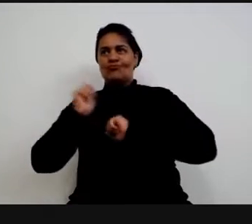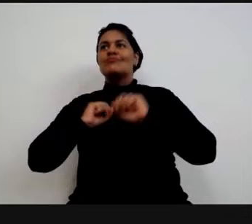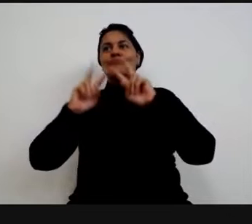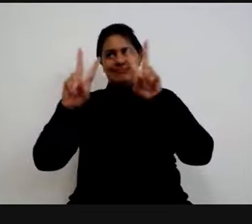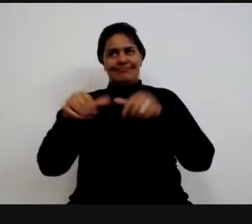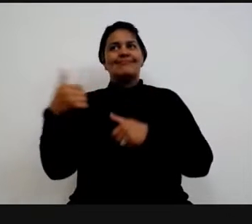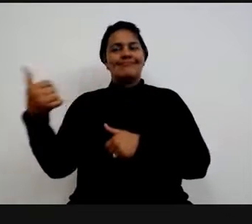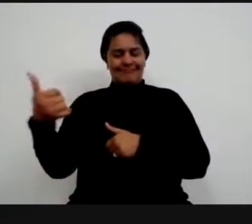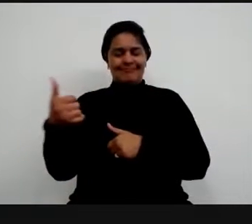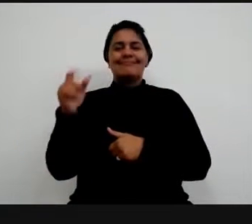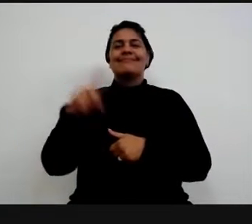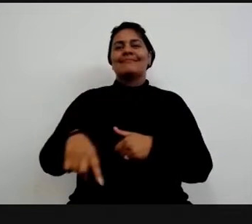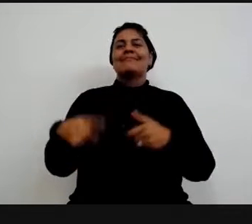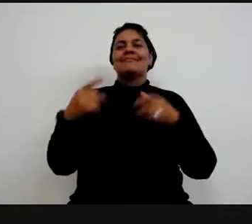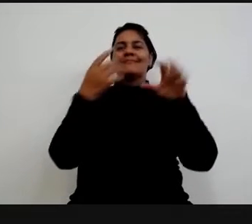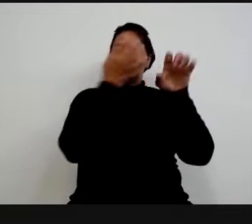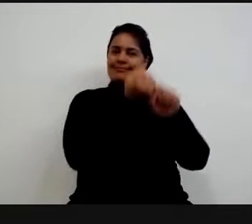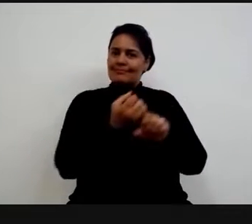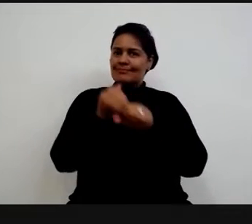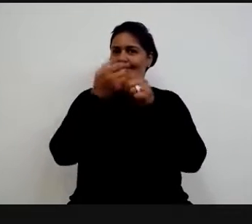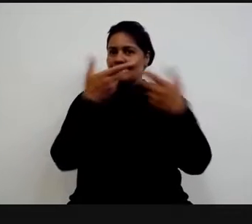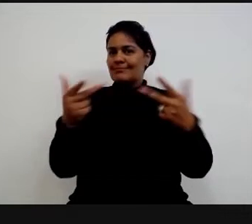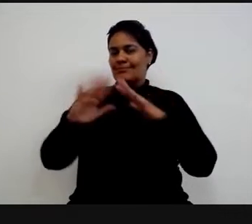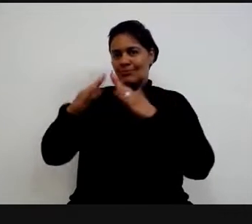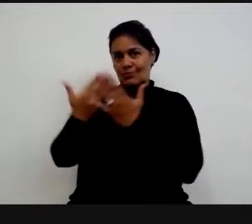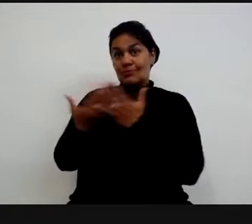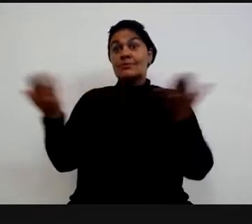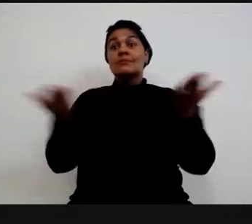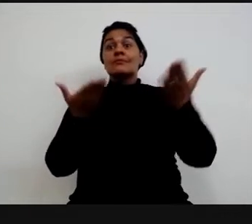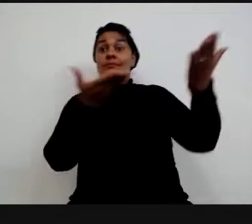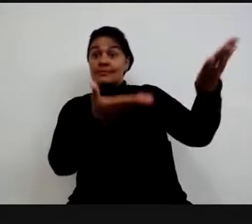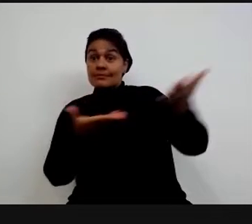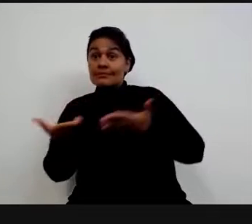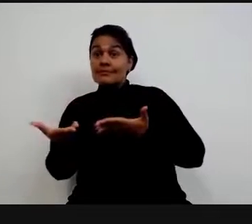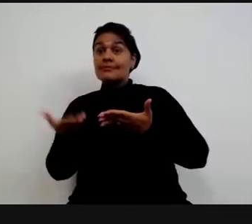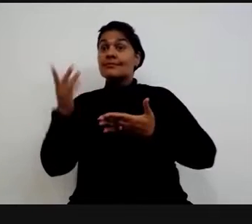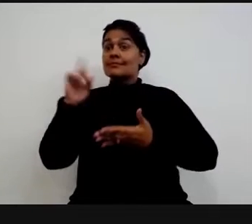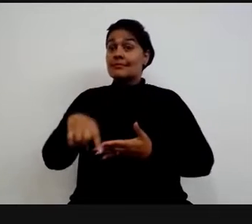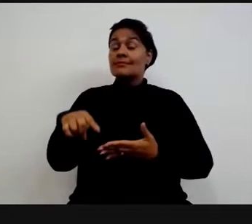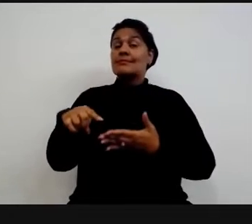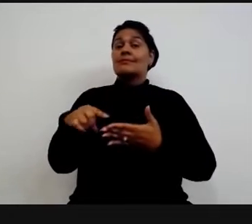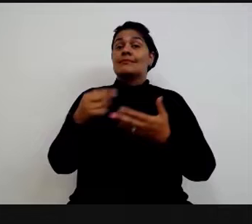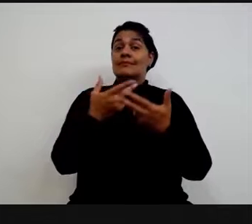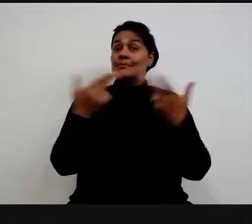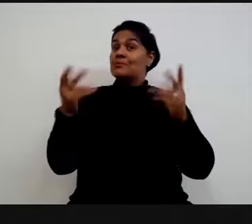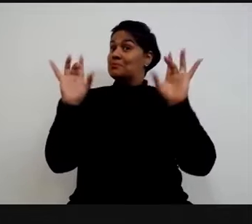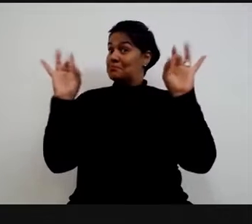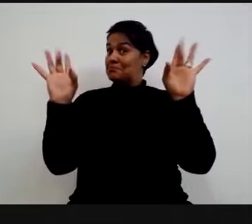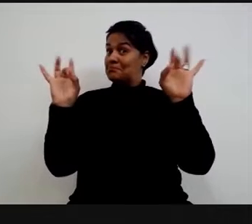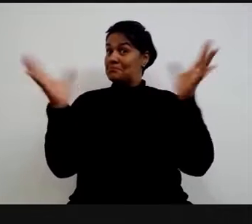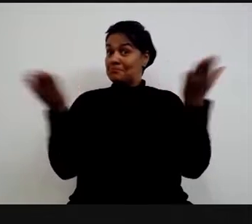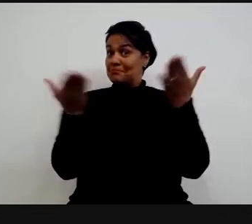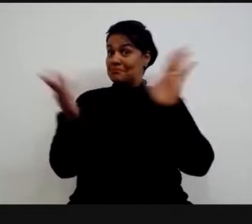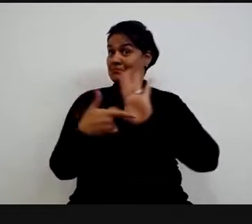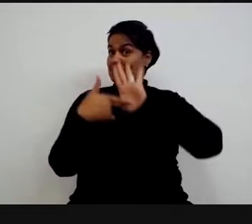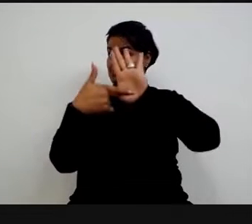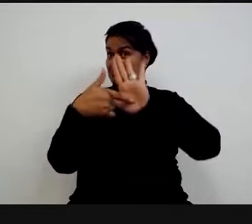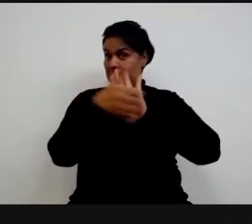de Contas. Temos aqui convidados ilustres, que eu gostaria de começar a apresentar